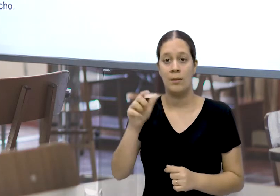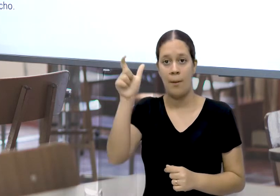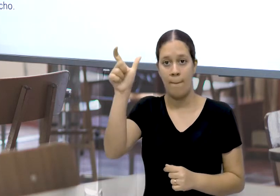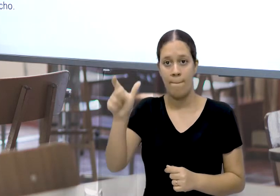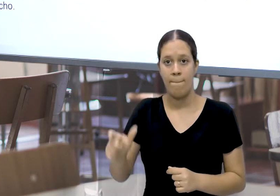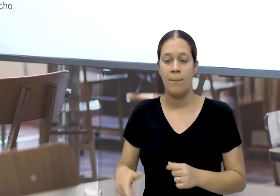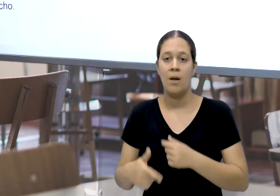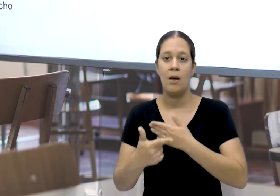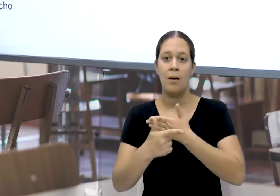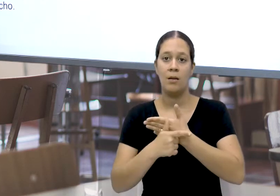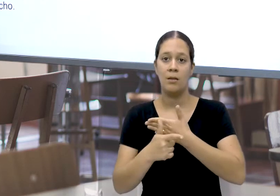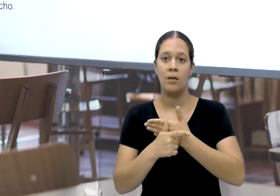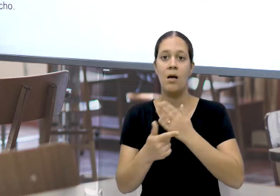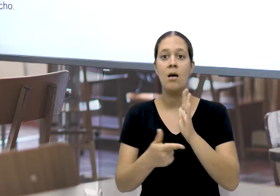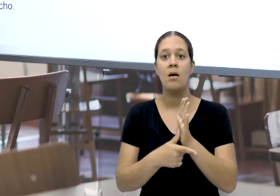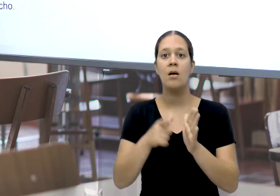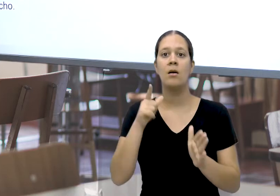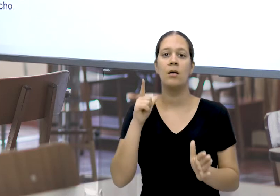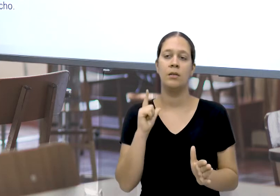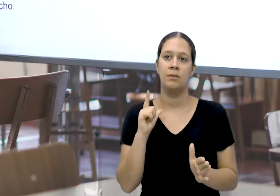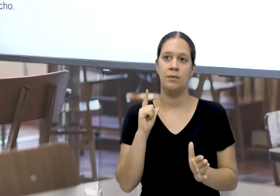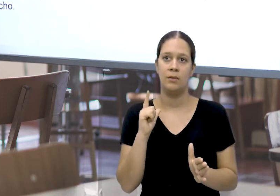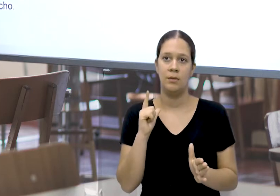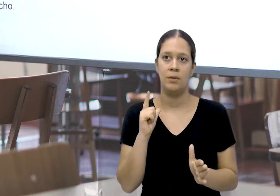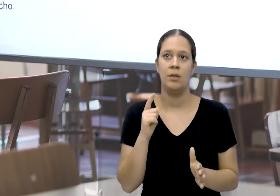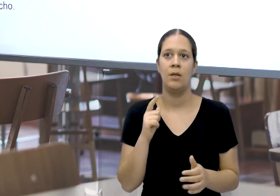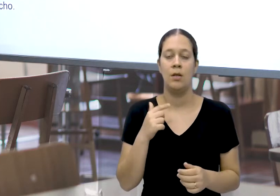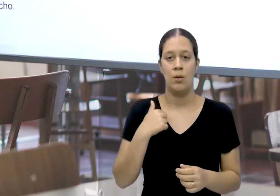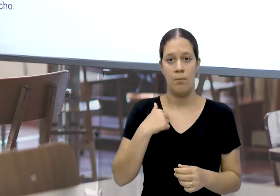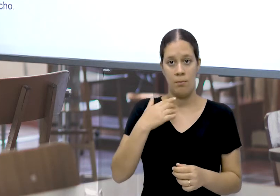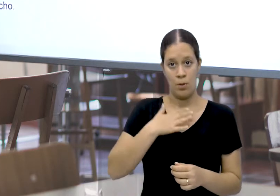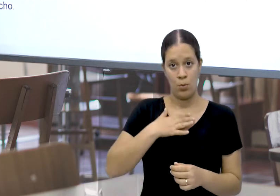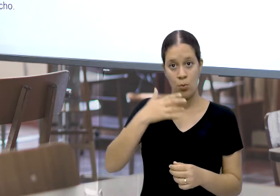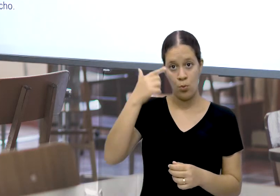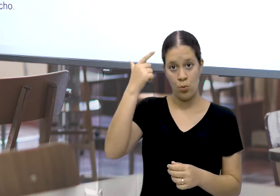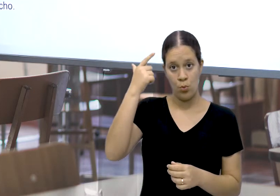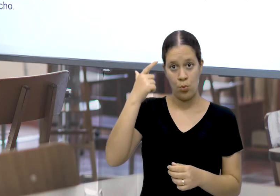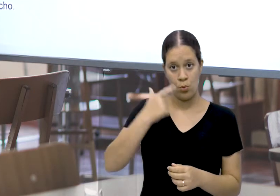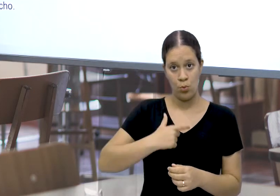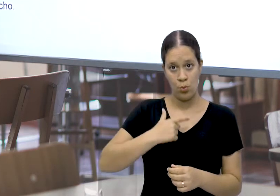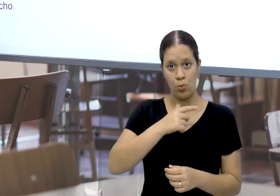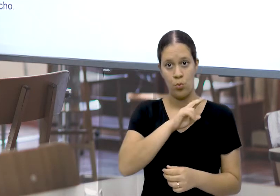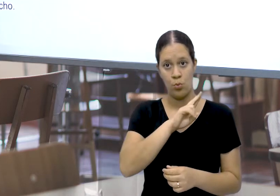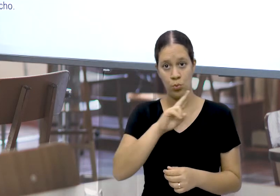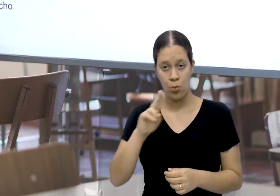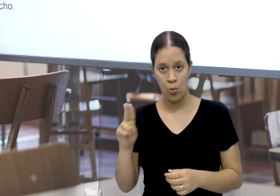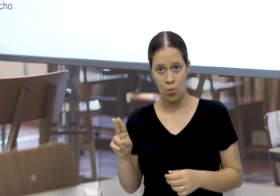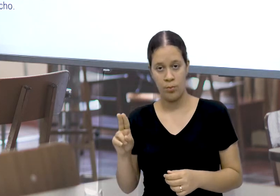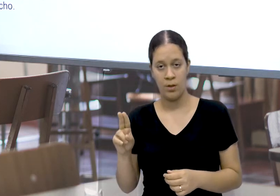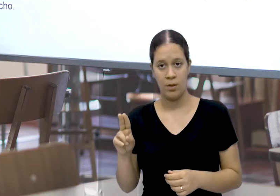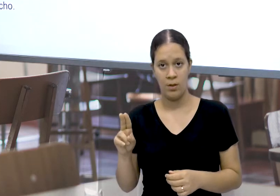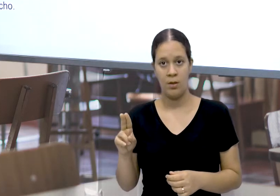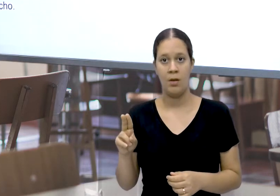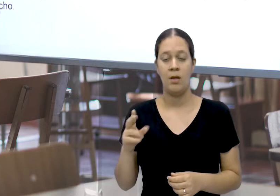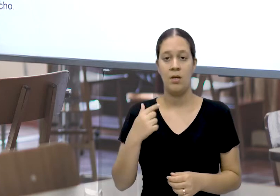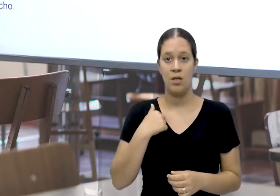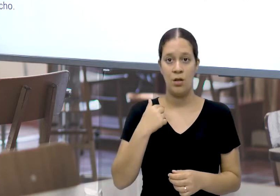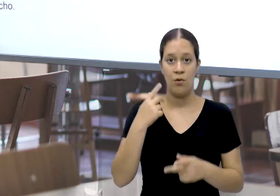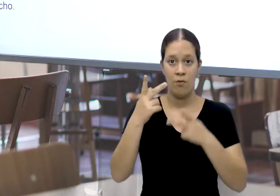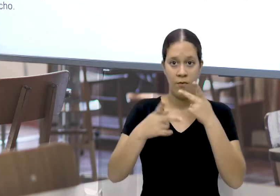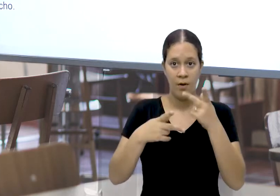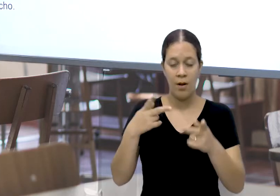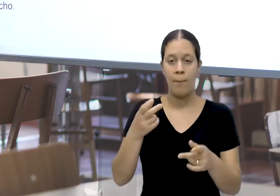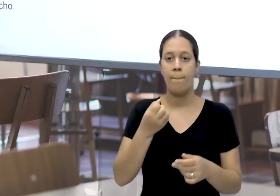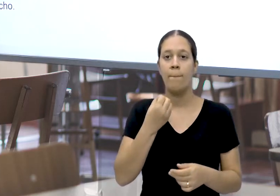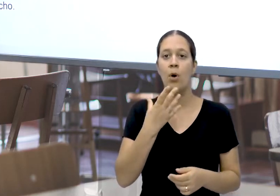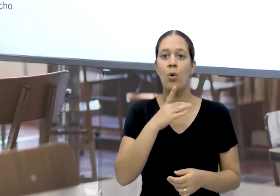Daphne. O que eu vou fazer? Como eu vou falar? Entre aspas, senta no banco e sorri. Aí,